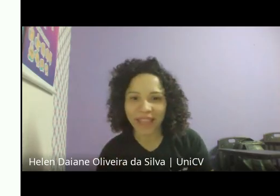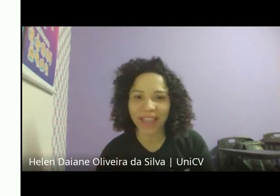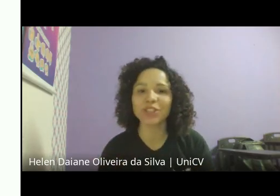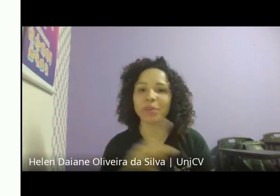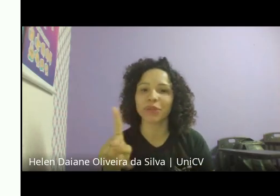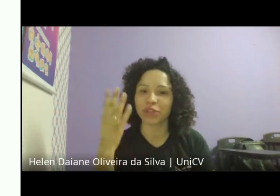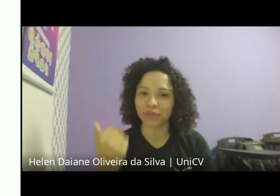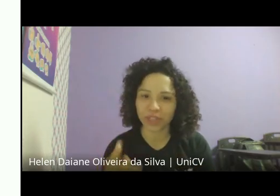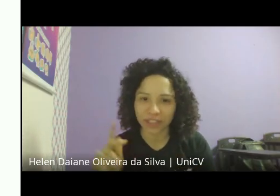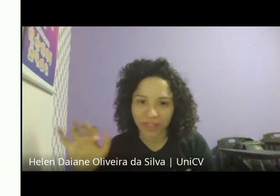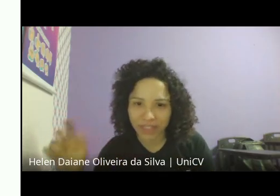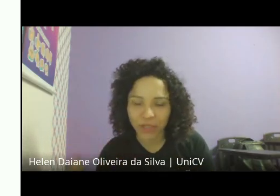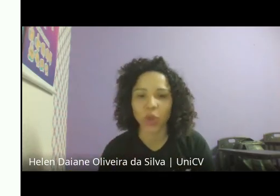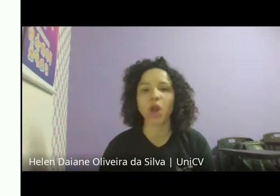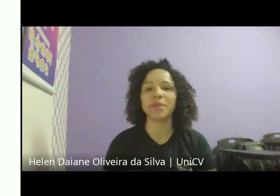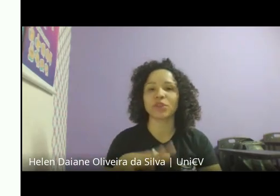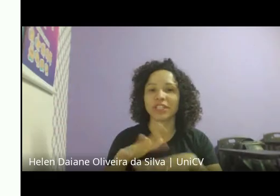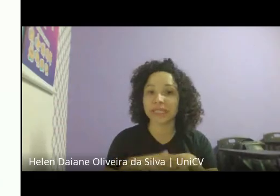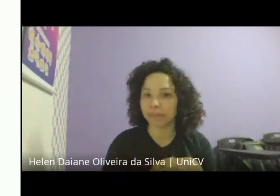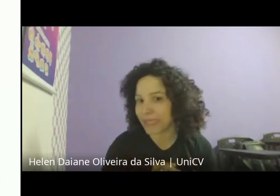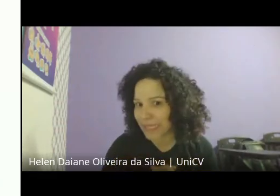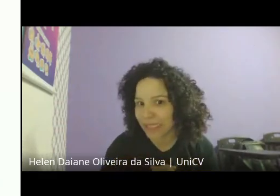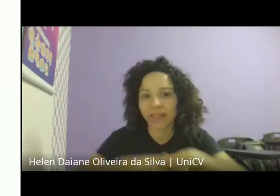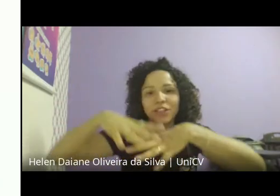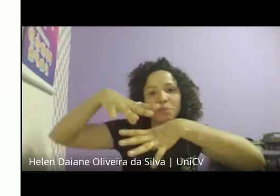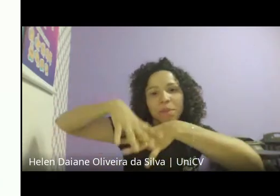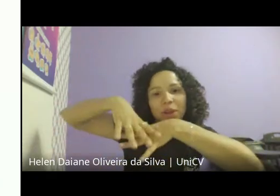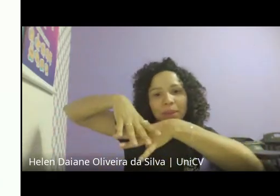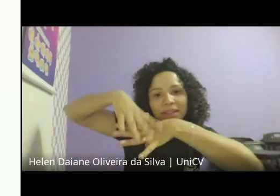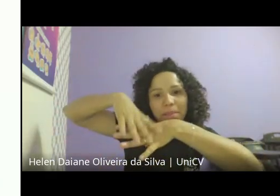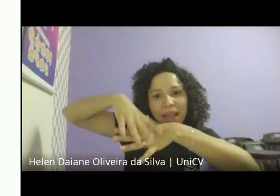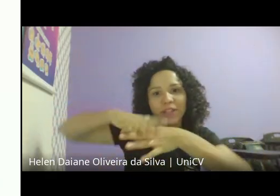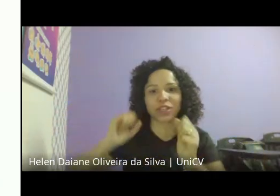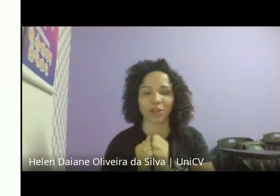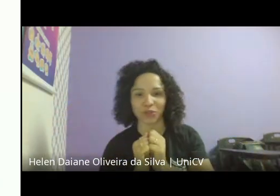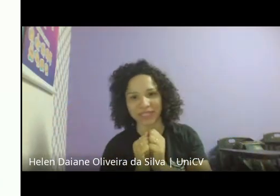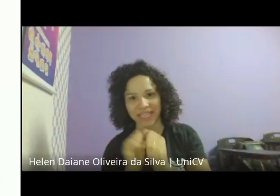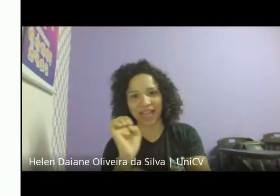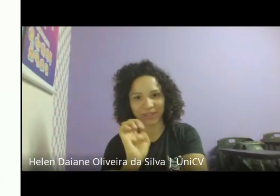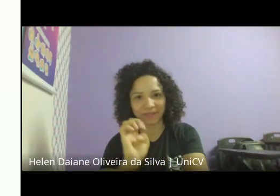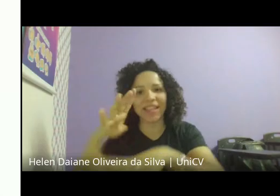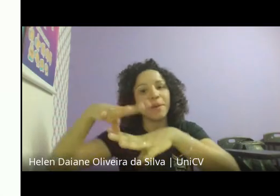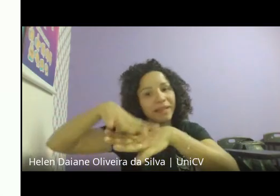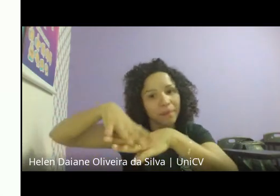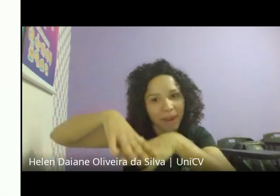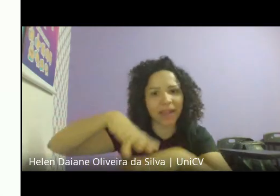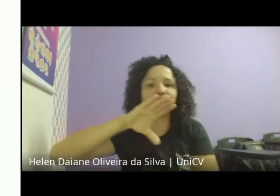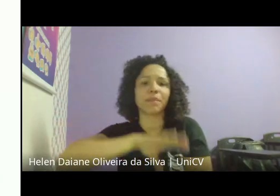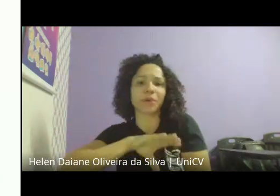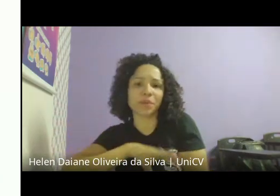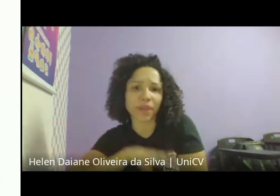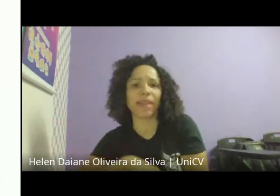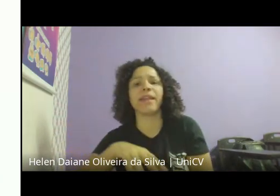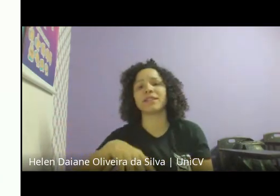tudo bem? Eu sou a professora fulana, fala seu nome, sua disciplina. Tipo a minha, ó, matemática, que eu dou no estado,